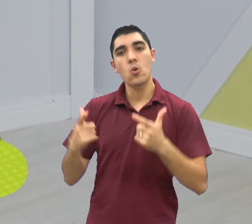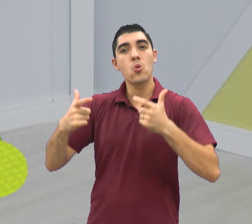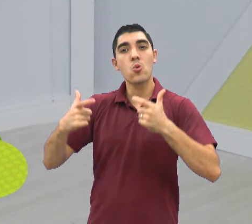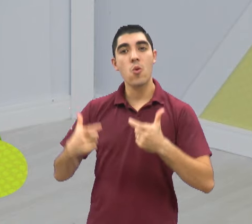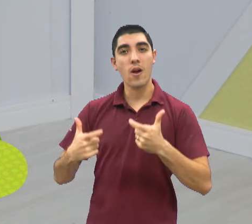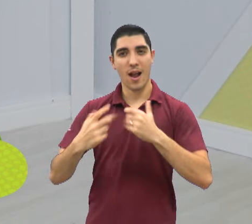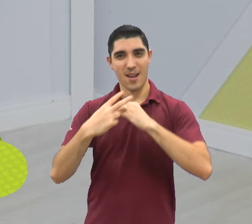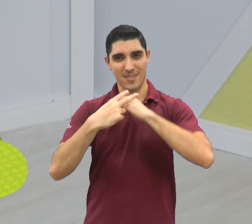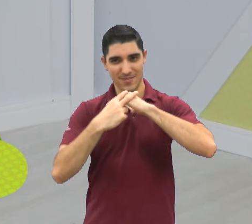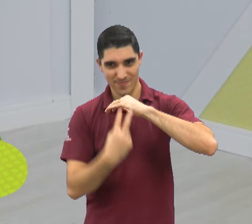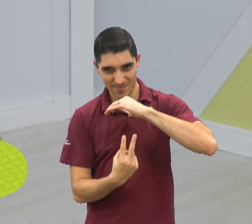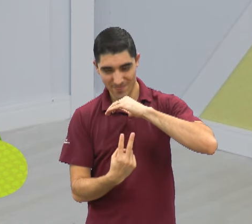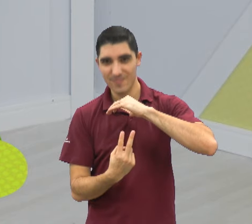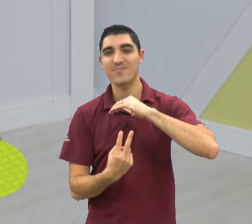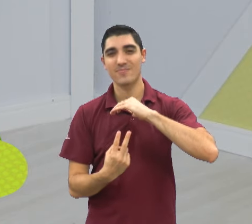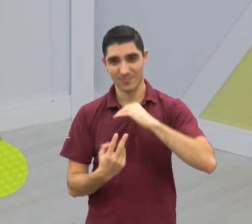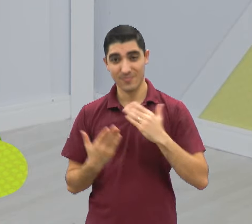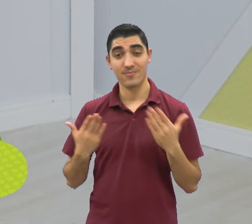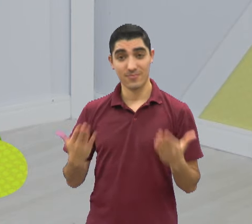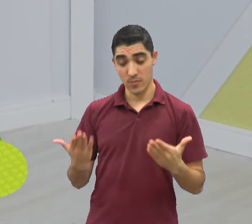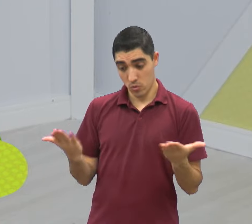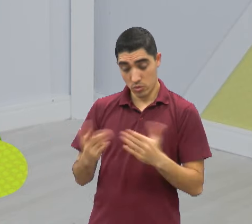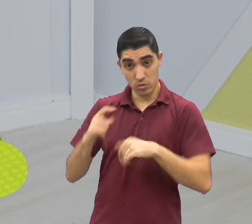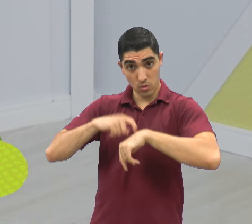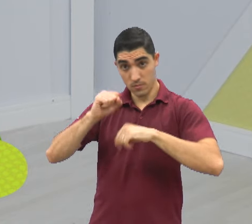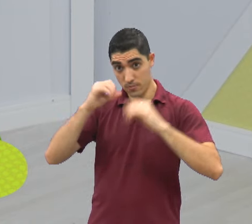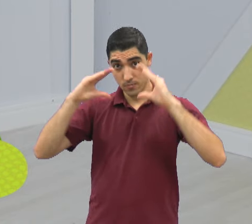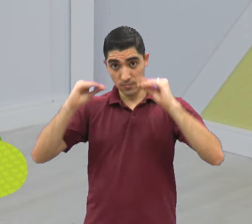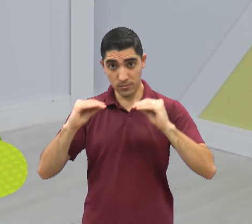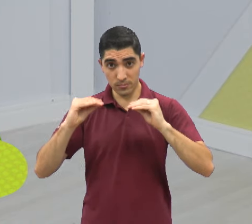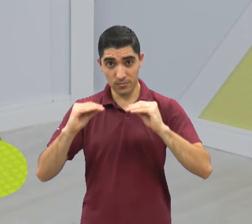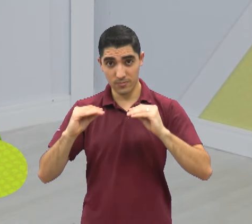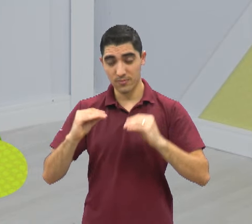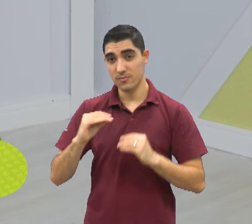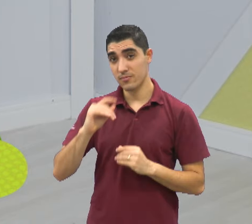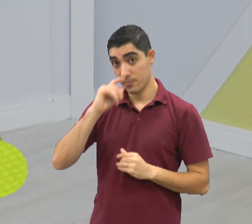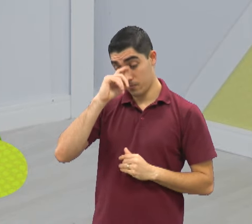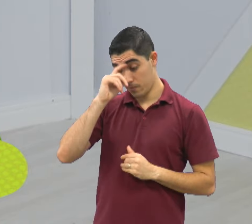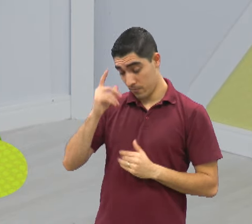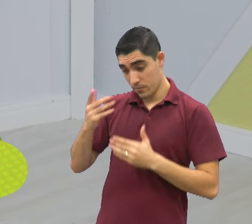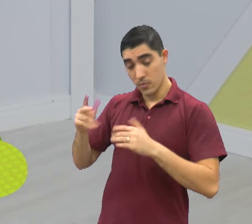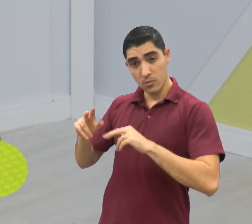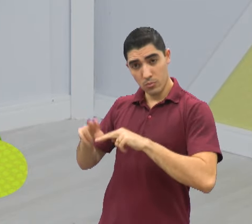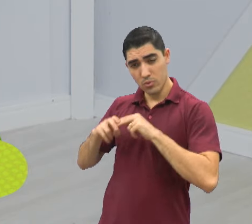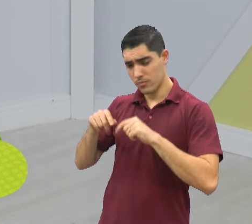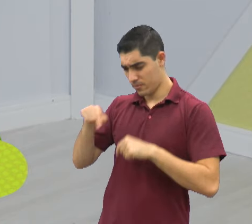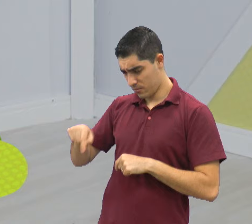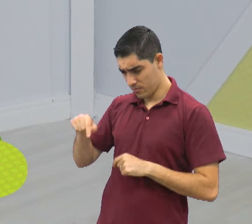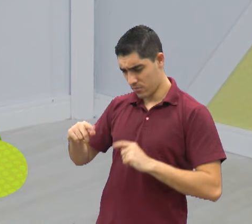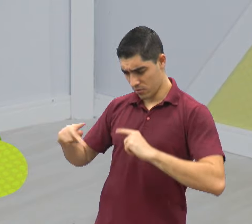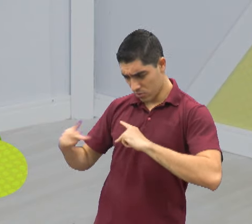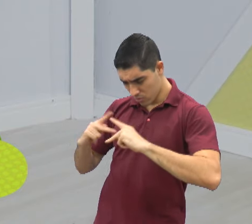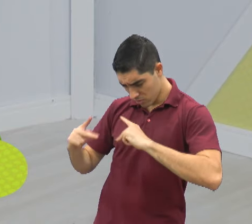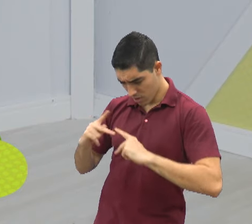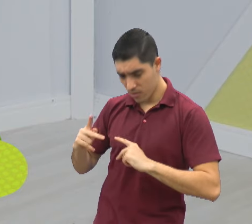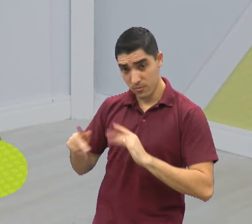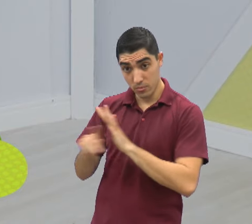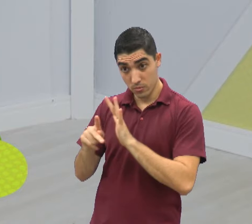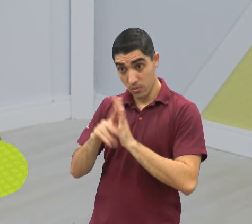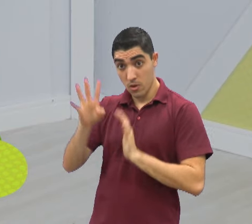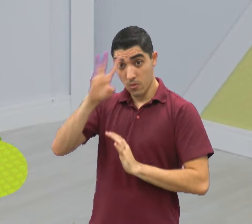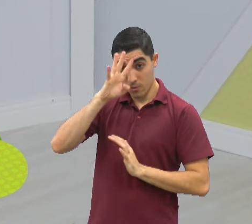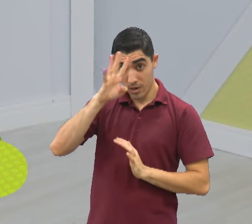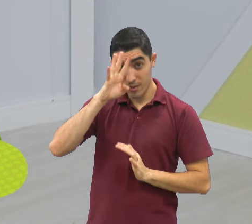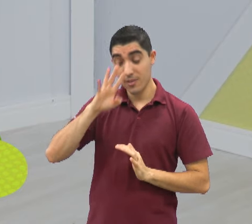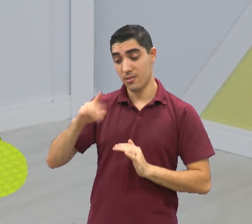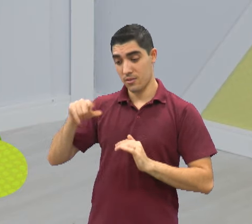a Arena Farmaconte, hoje 20 horas, vai receber sem dúvida alguma um grande público e claro, na quarta-feira a gente traz todos